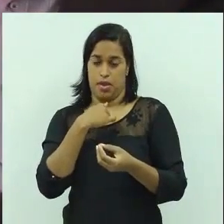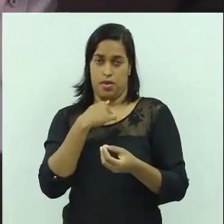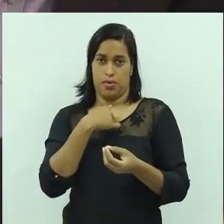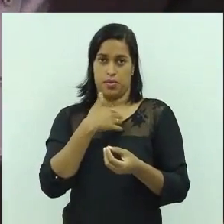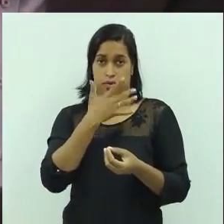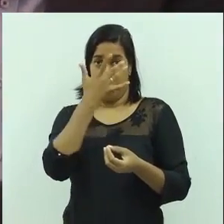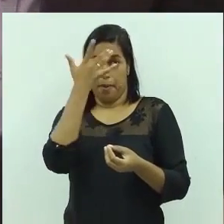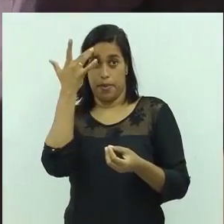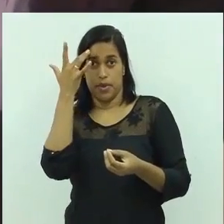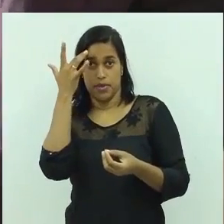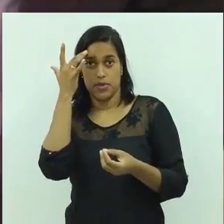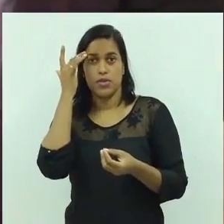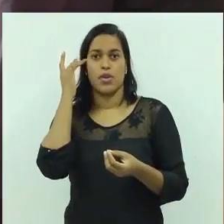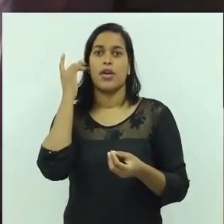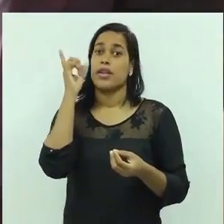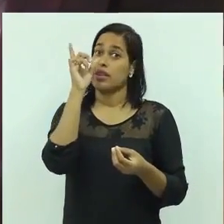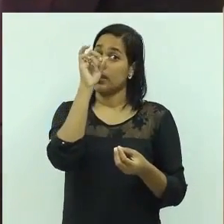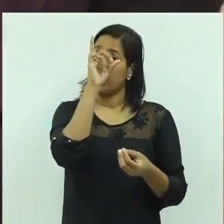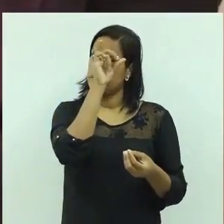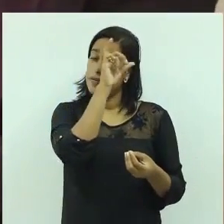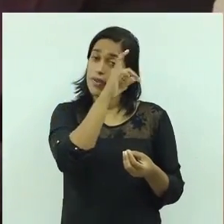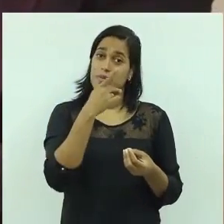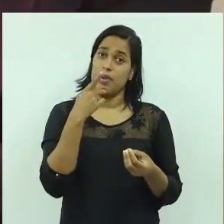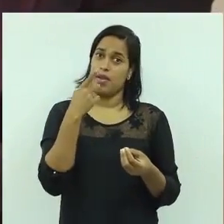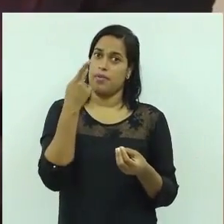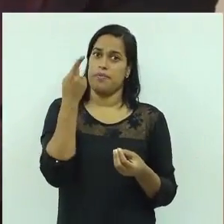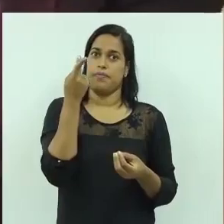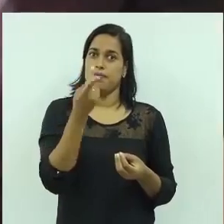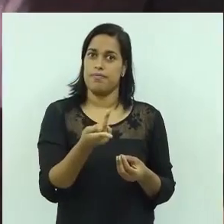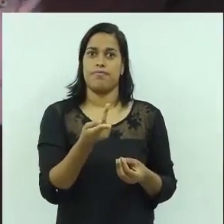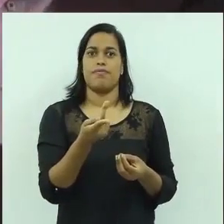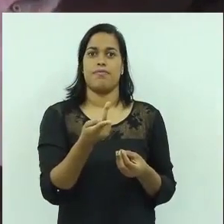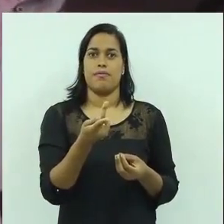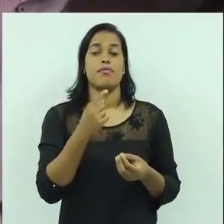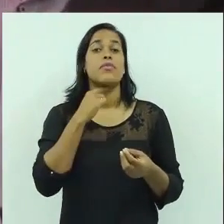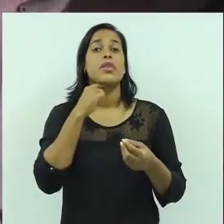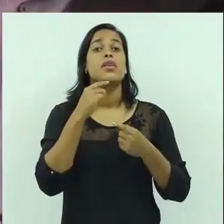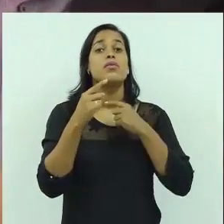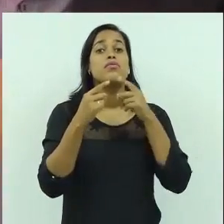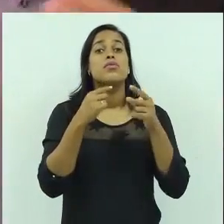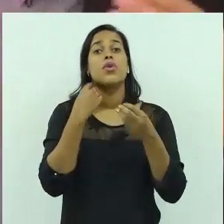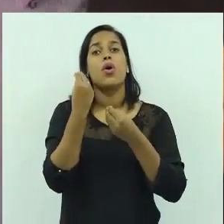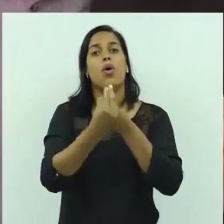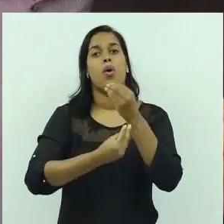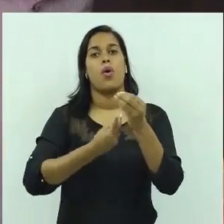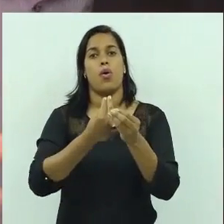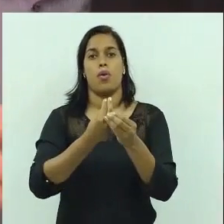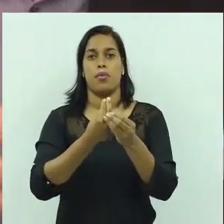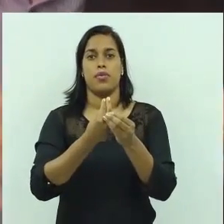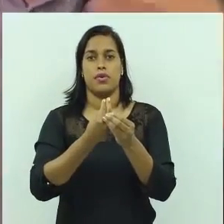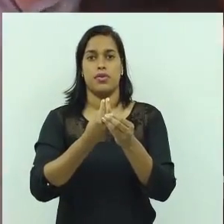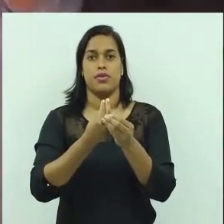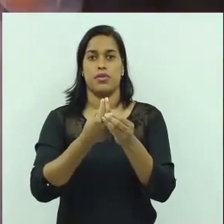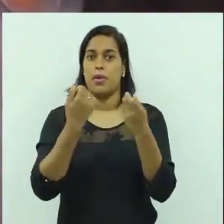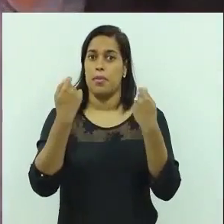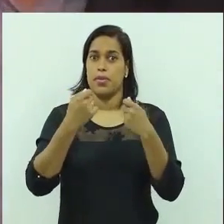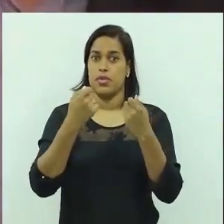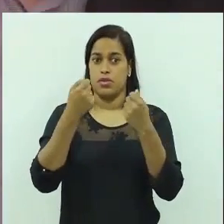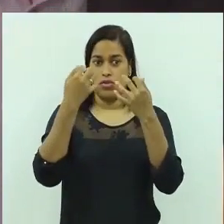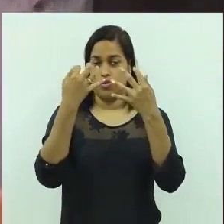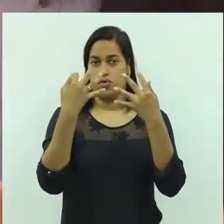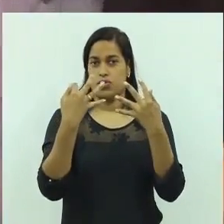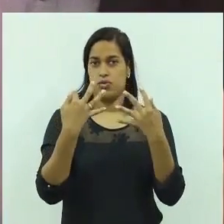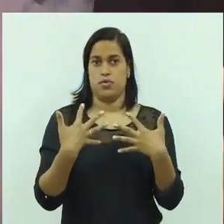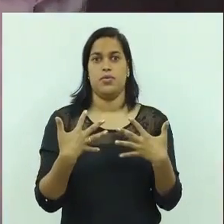uma pessoa que tenho dificuldade de expressão, eu não vou me colocar numa posição que eu tenha que dar um discurso